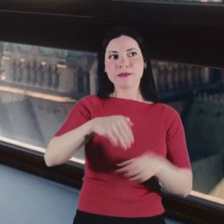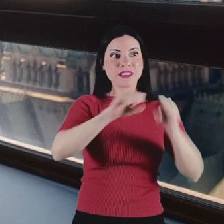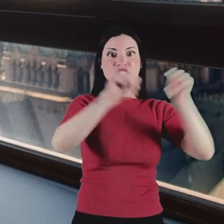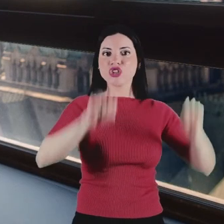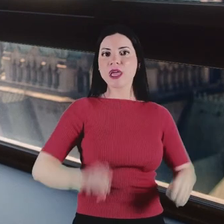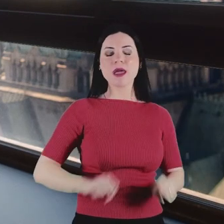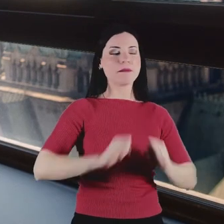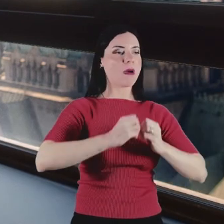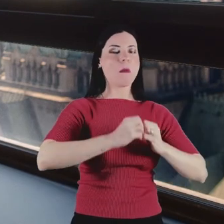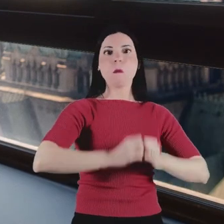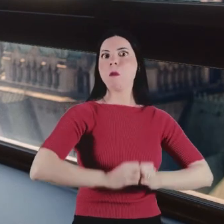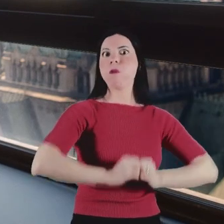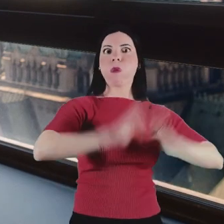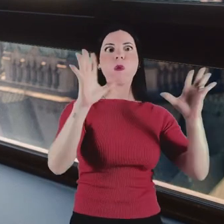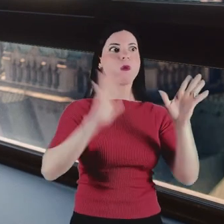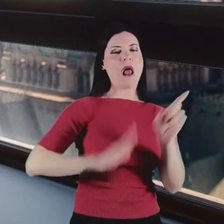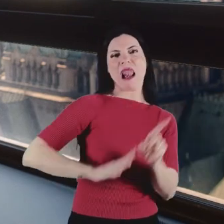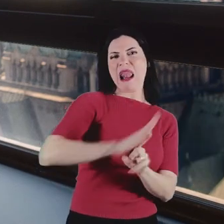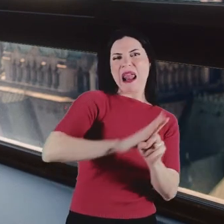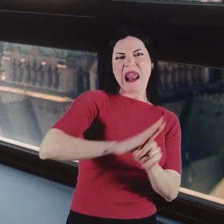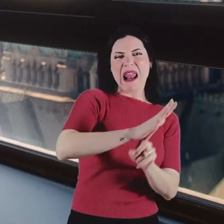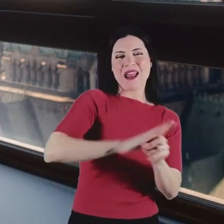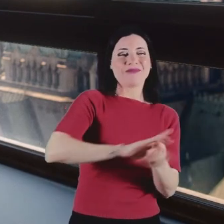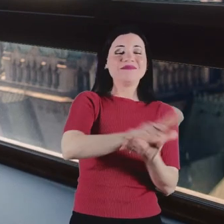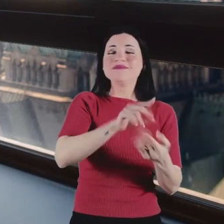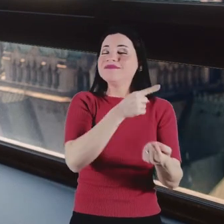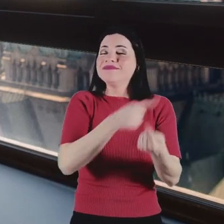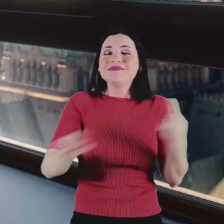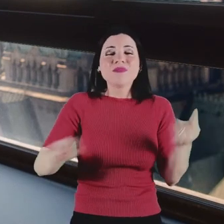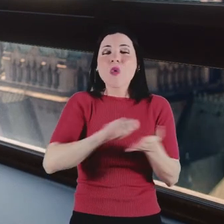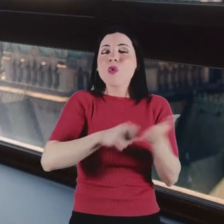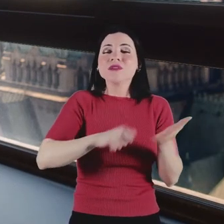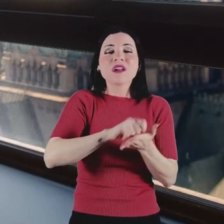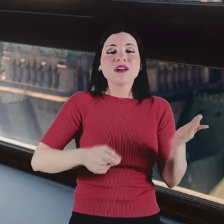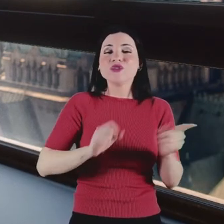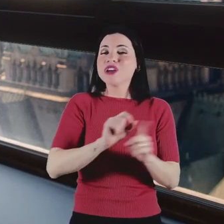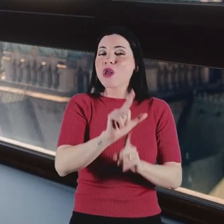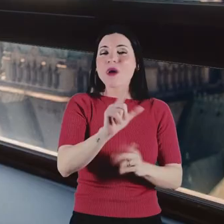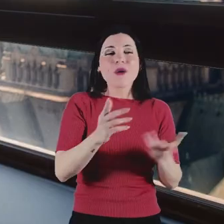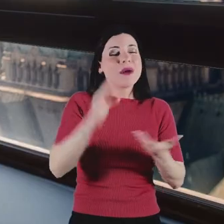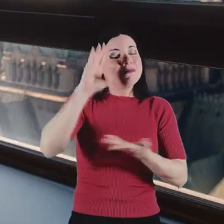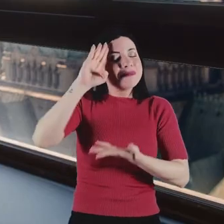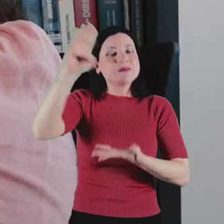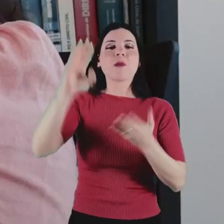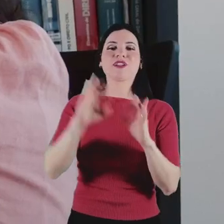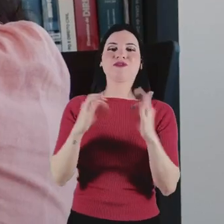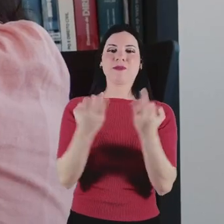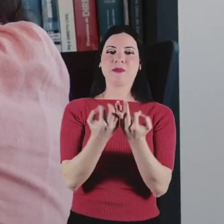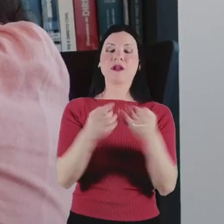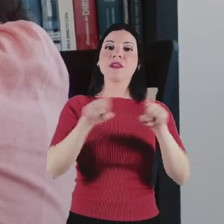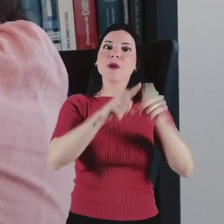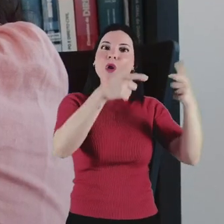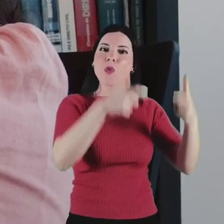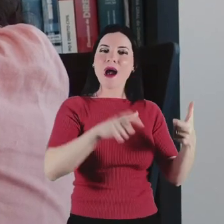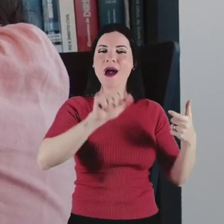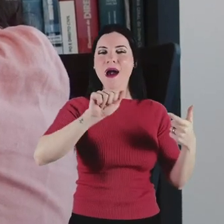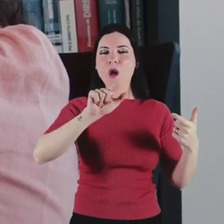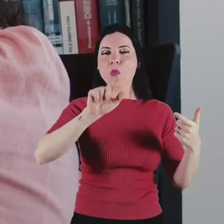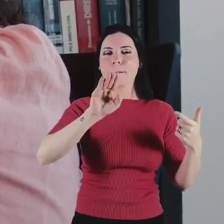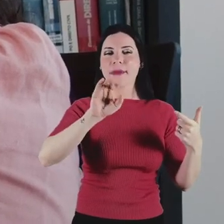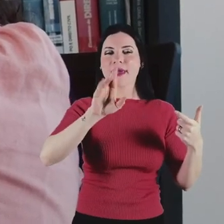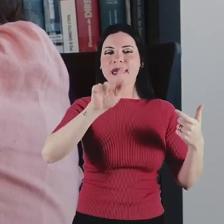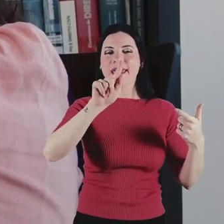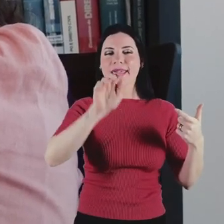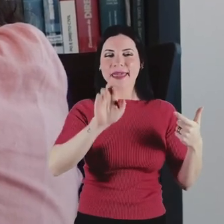atualizados pelo IGPM. O IGPM explodiu e tornou inviável muitos contratos de aluguel, principalmente para famílias, né?